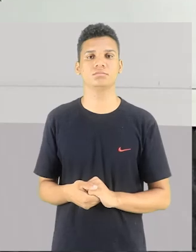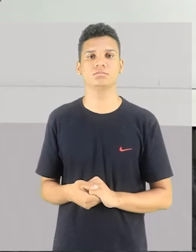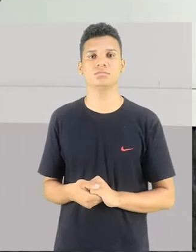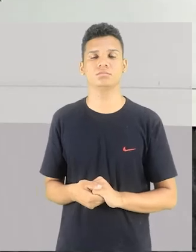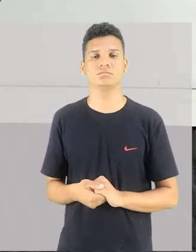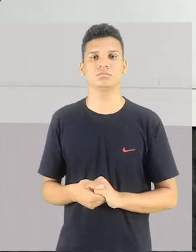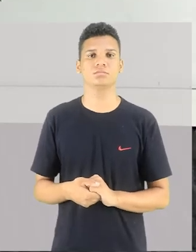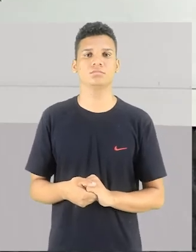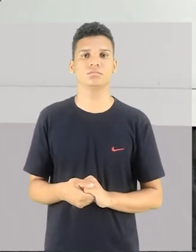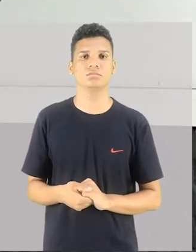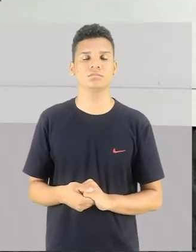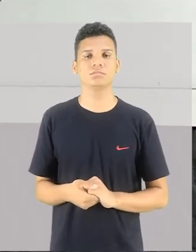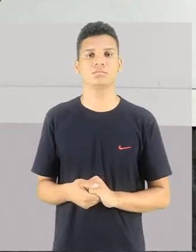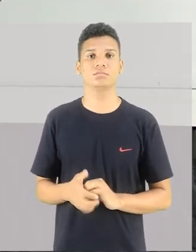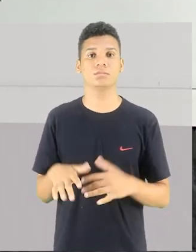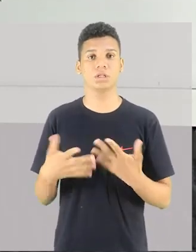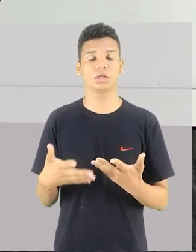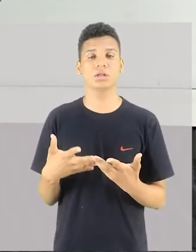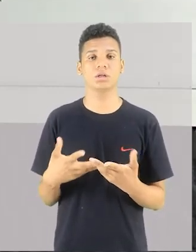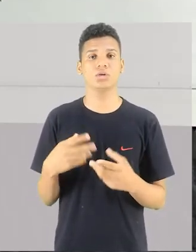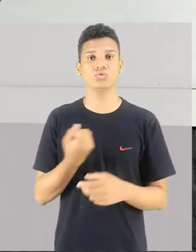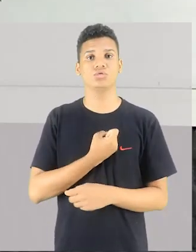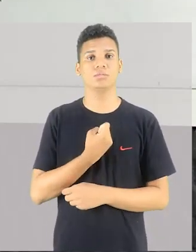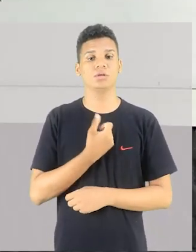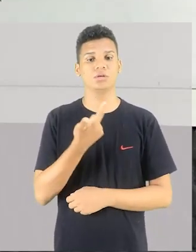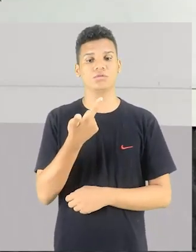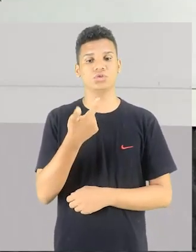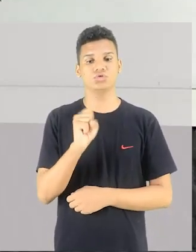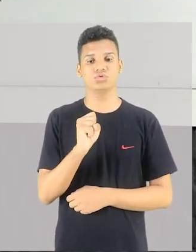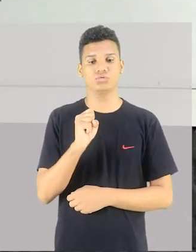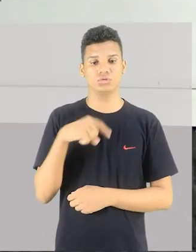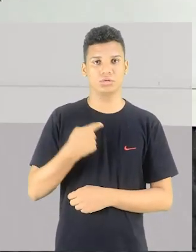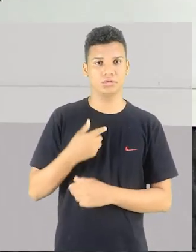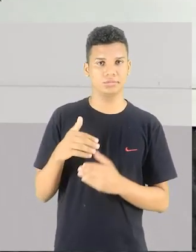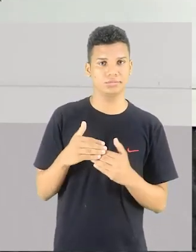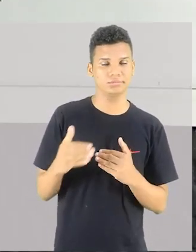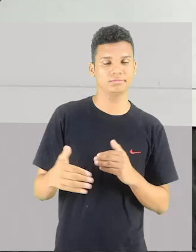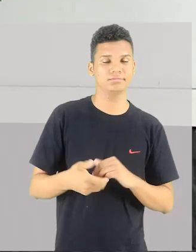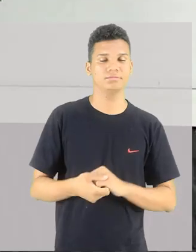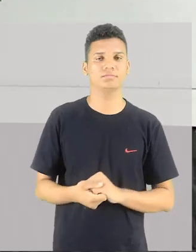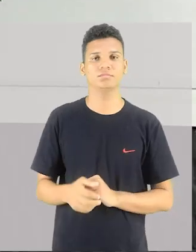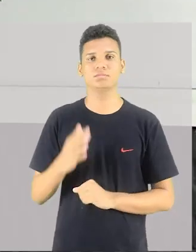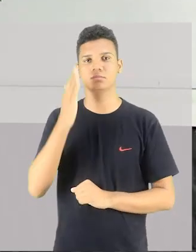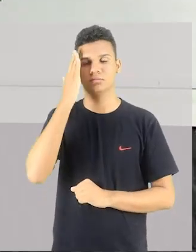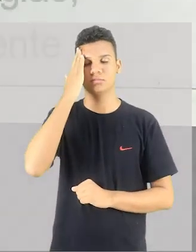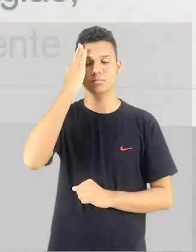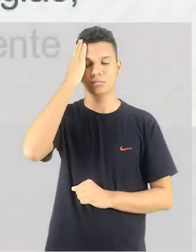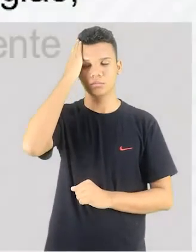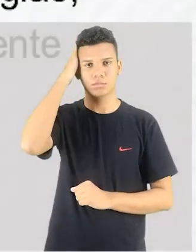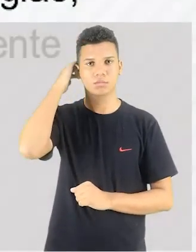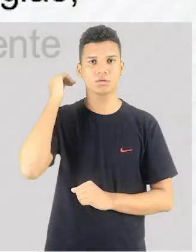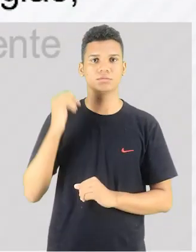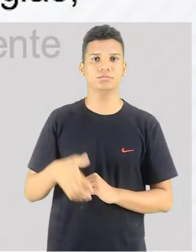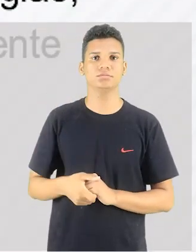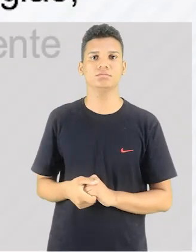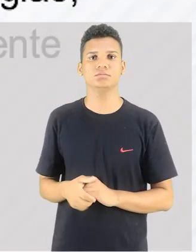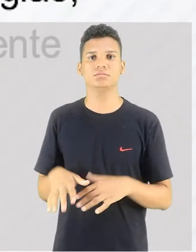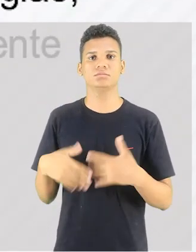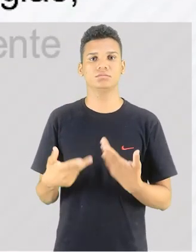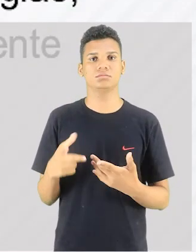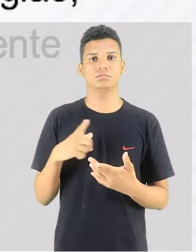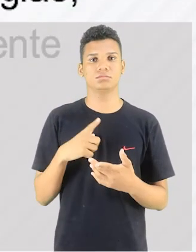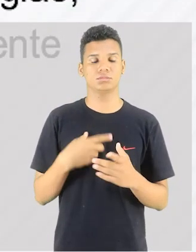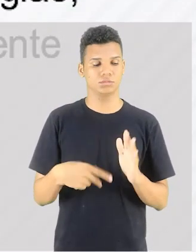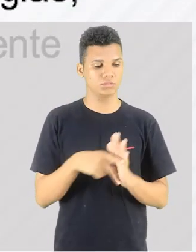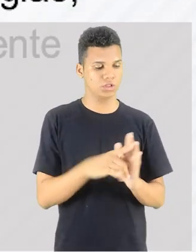beleza questão de número 28 da nossa sequência em um condomínio